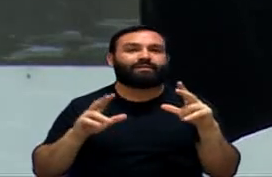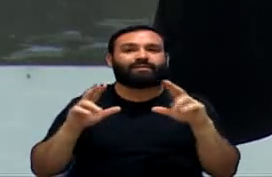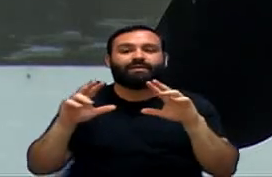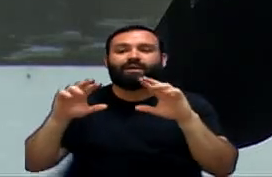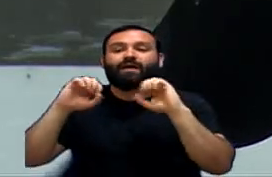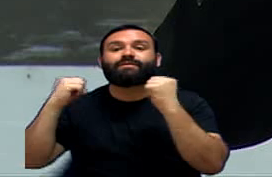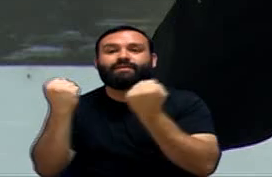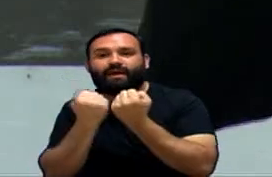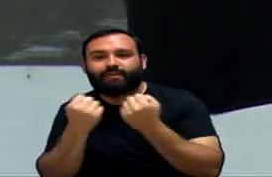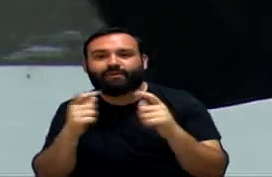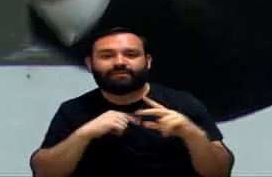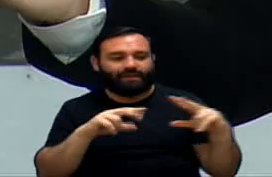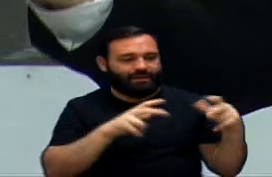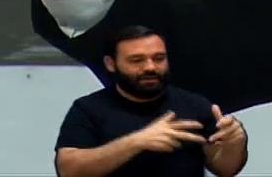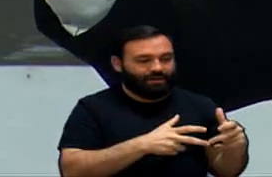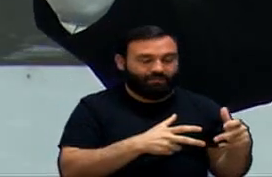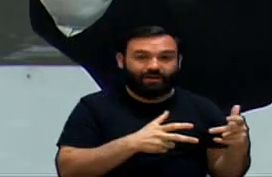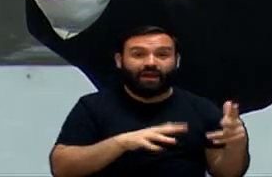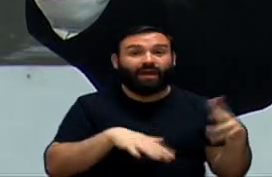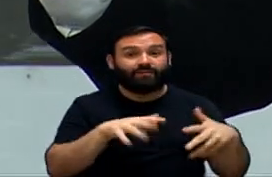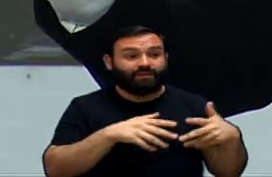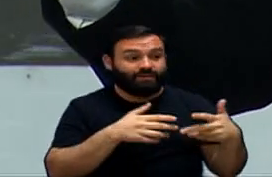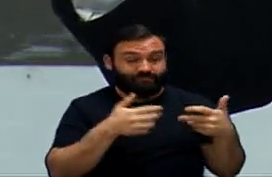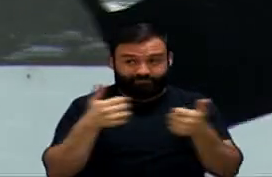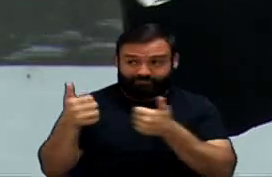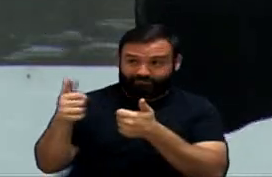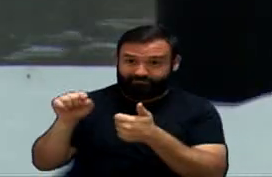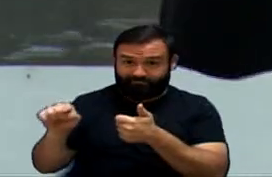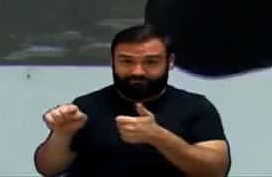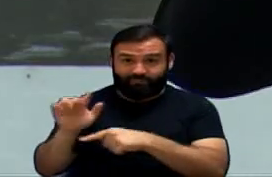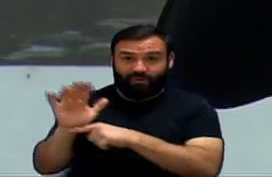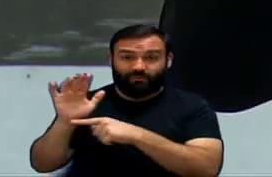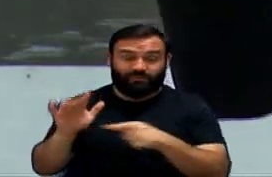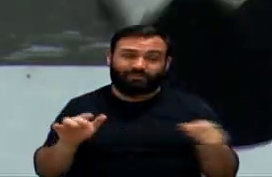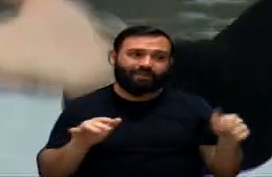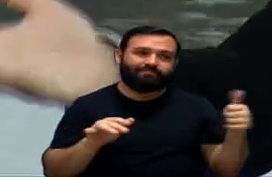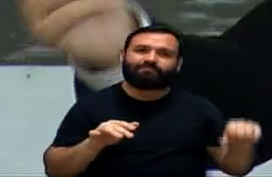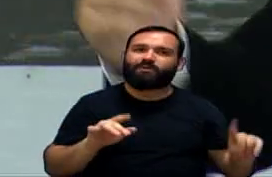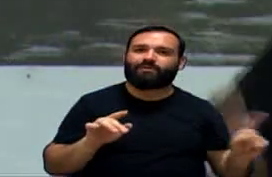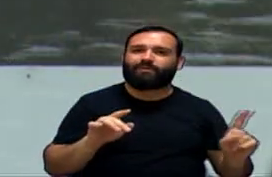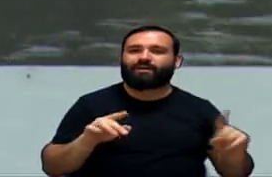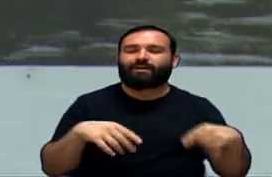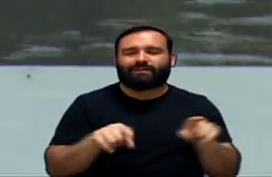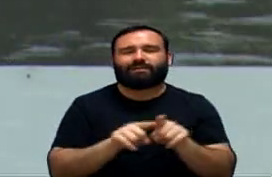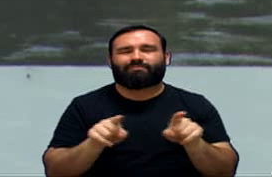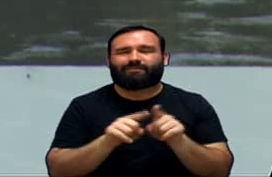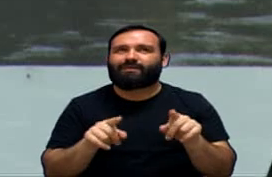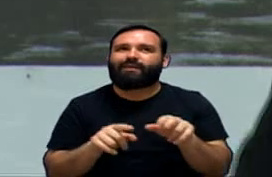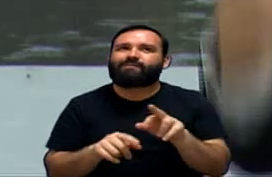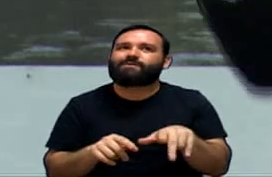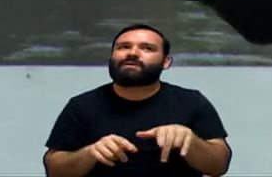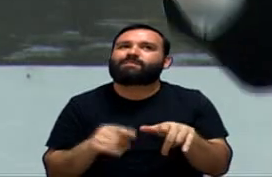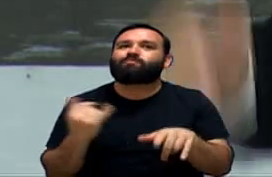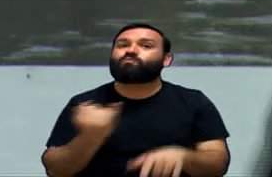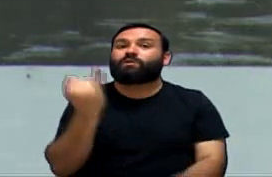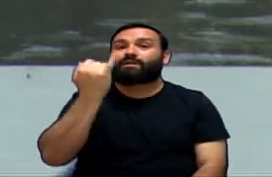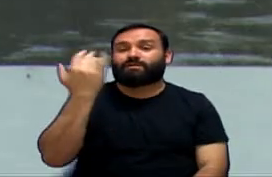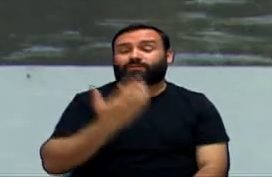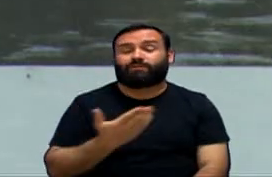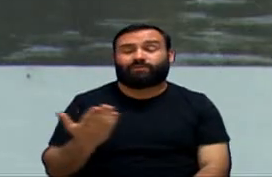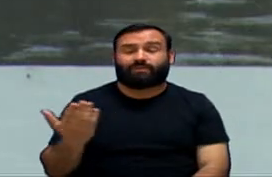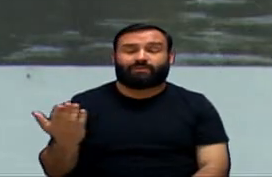Câmara O que é bom pro povo Nem sempre é bom pro país Então existe coisa que é bonita mas não é não é não é importante